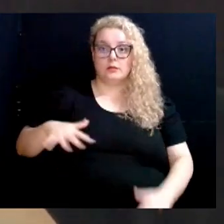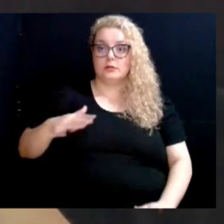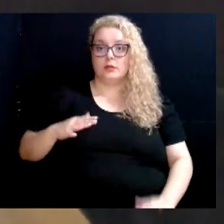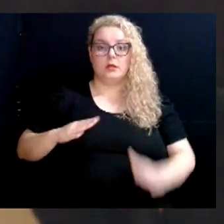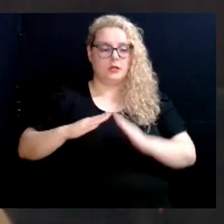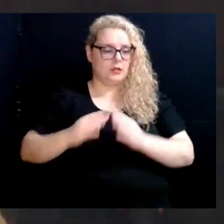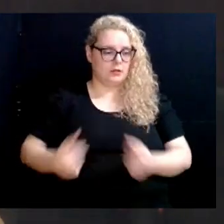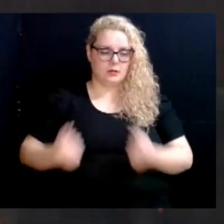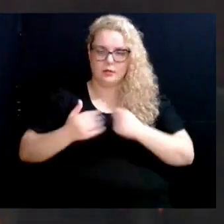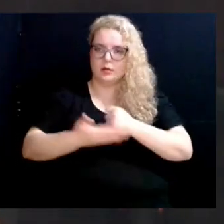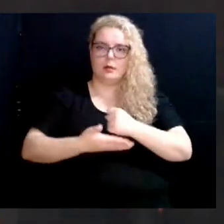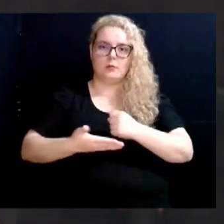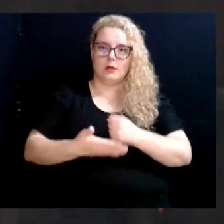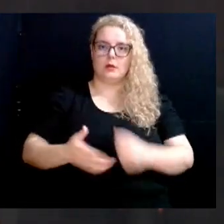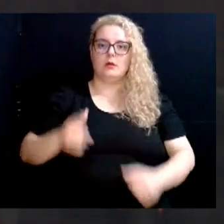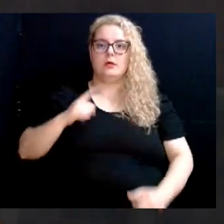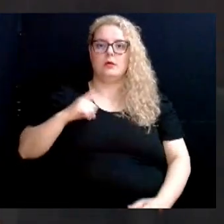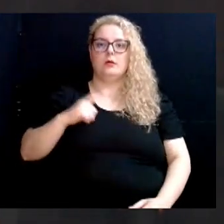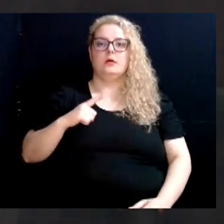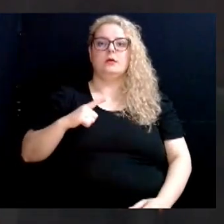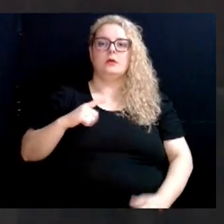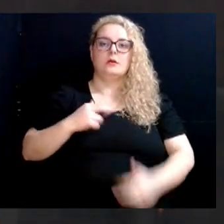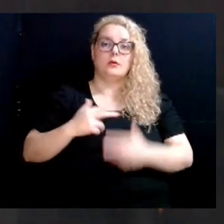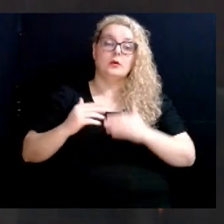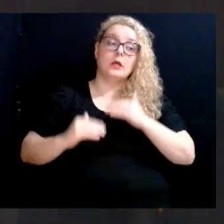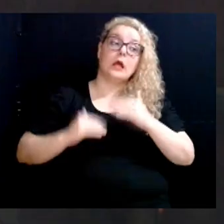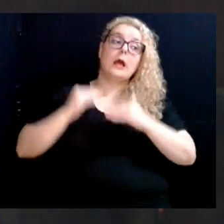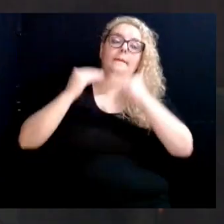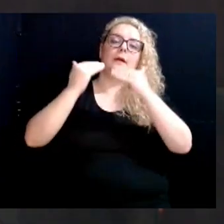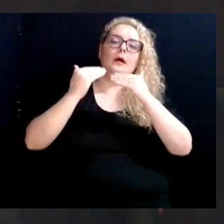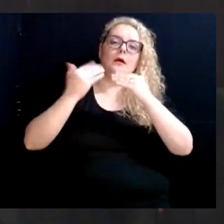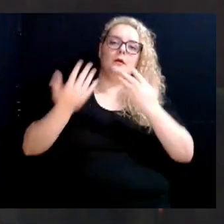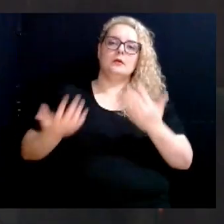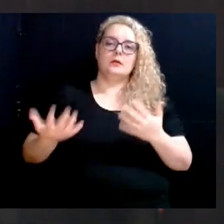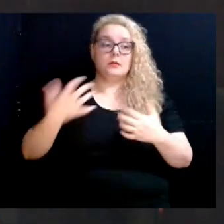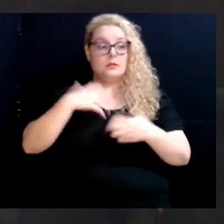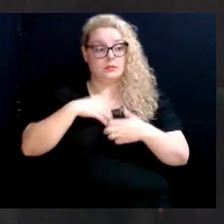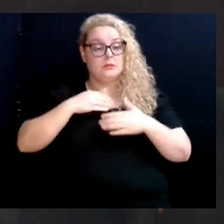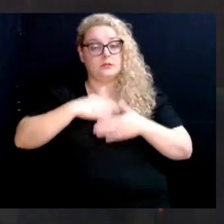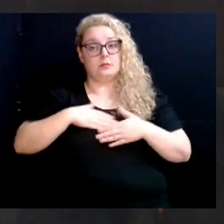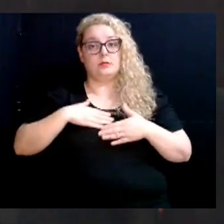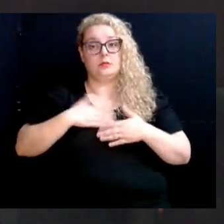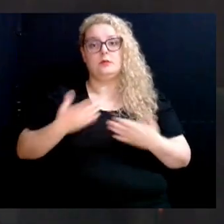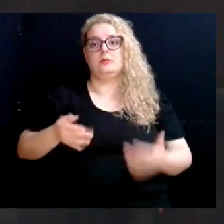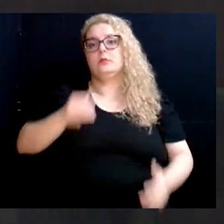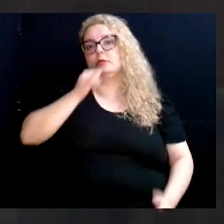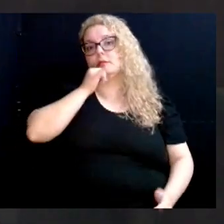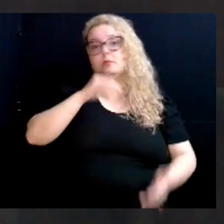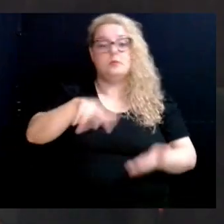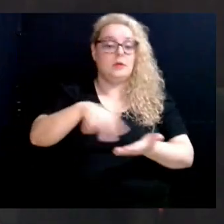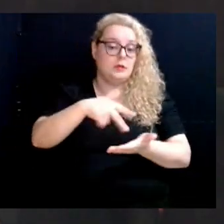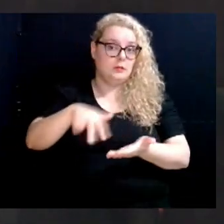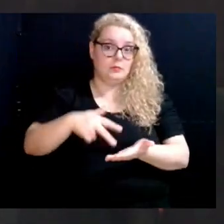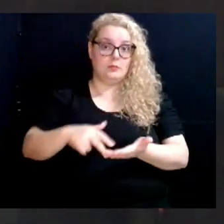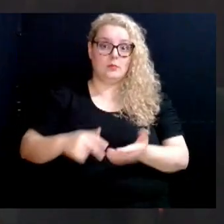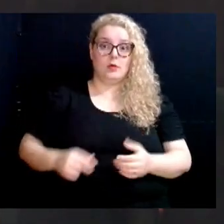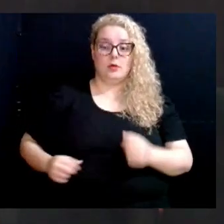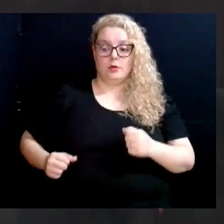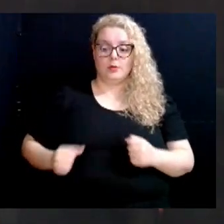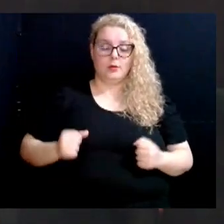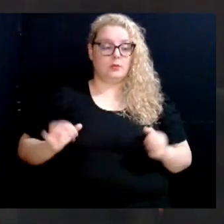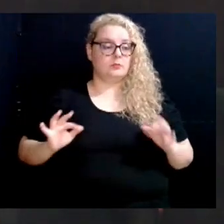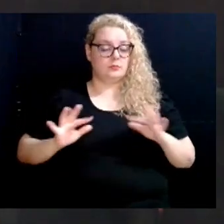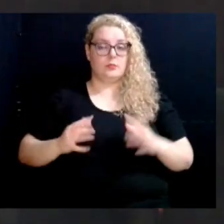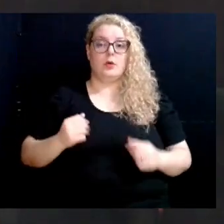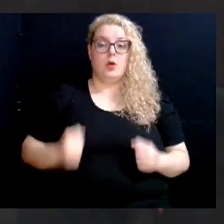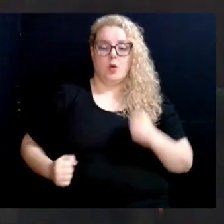é a base, e ter algo a mais, que você sinta prazer. Então, por exemplo, pode ser uma dança, uma caminhada com os amigos, uma corrida,